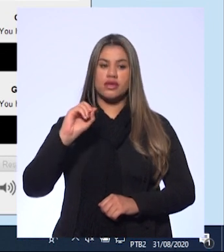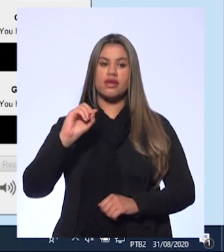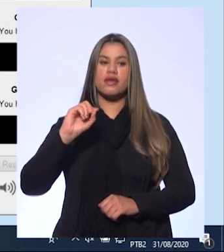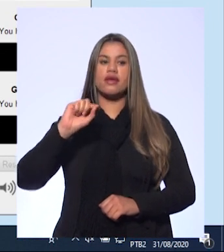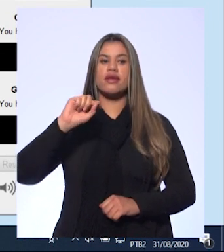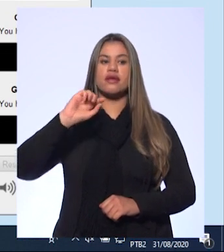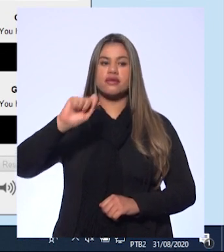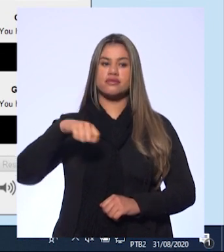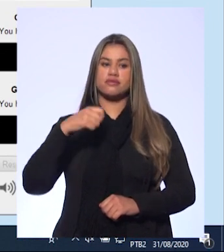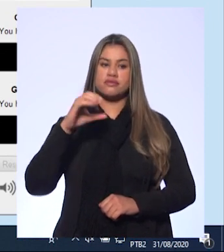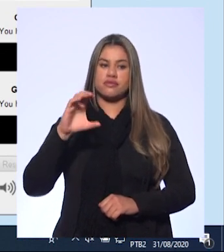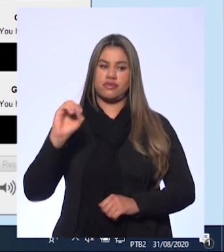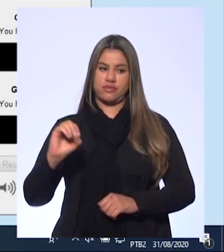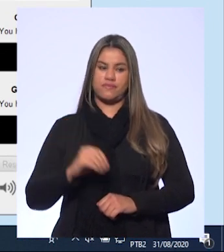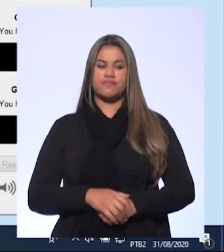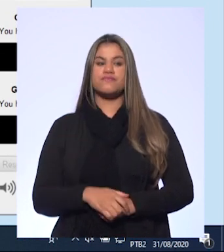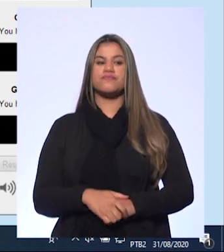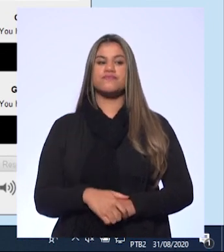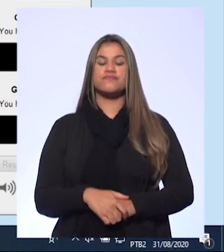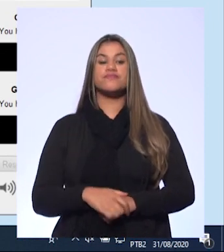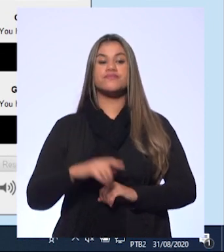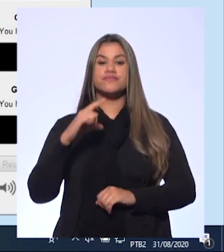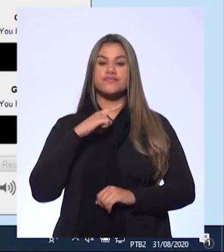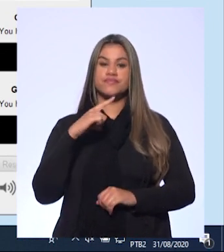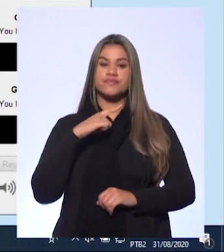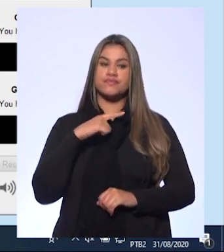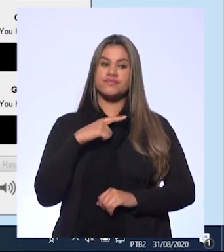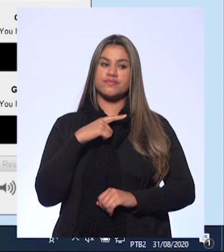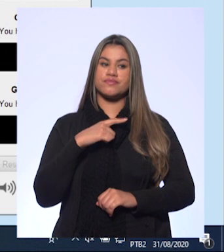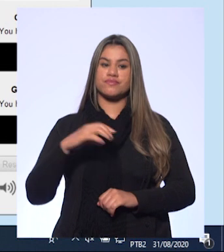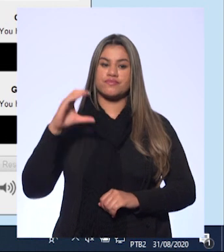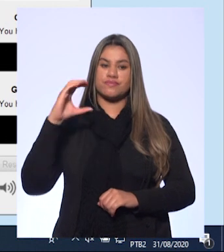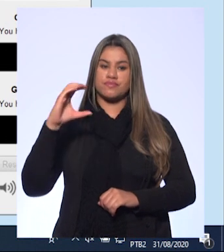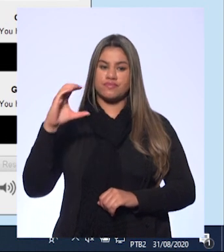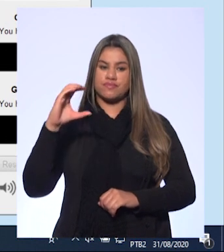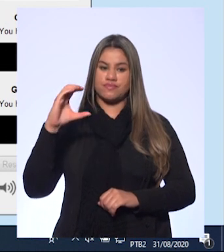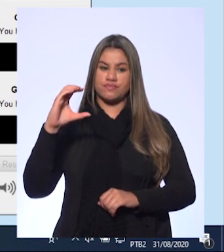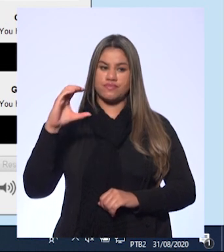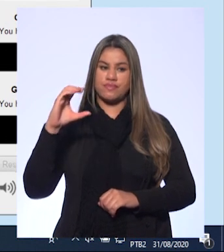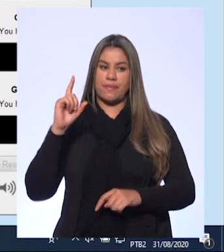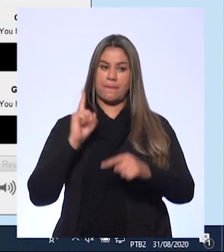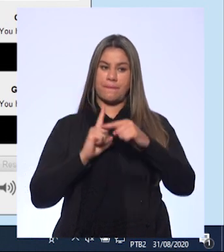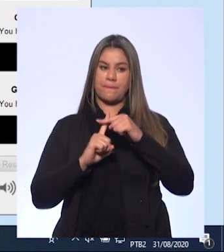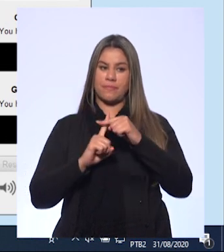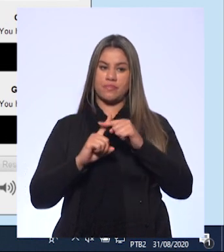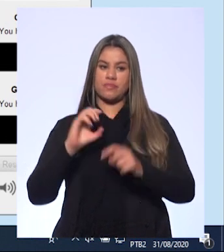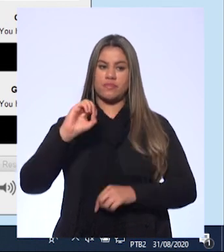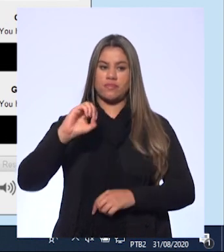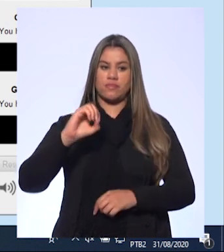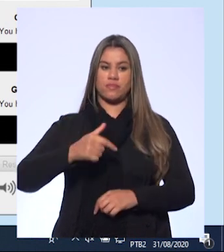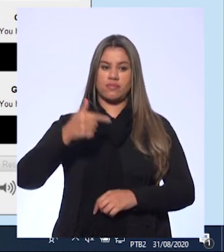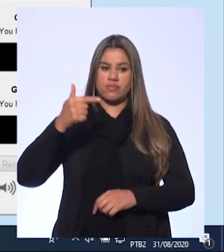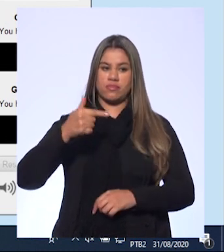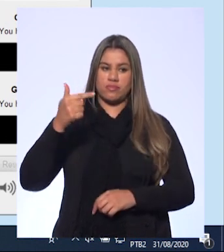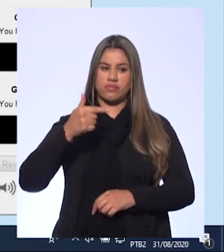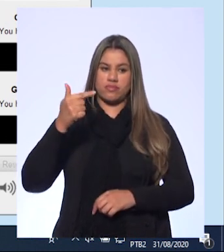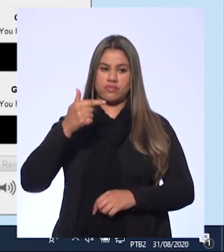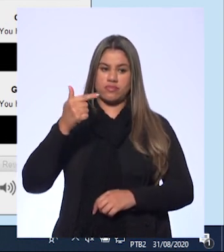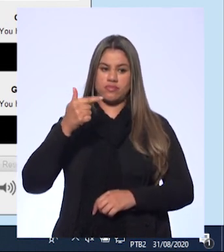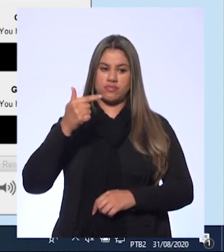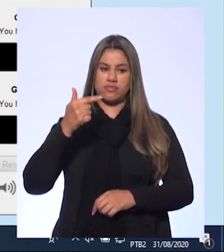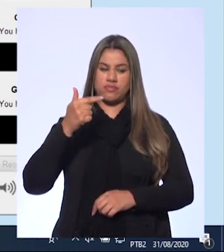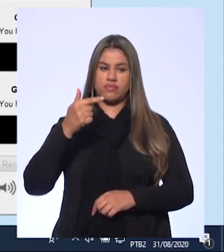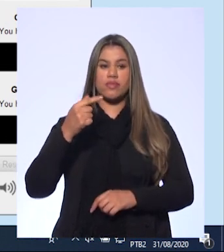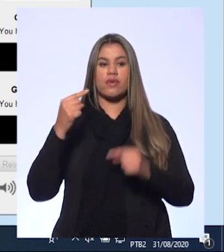do carvão. Então, se eu pegar o carvão, que é o C, carbono, mais o gás oxigênio, que está no ar, está com 2